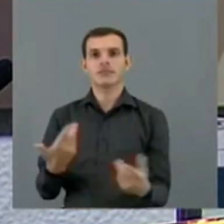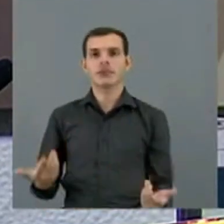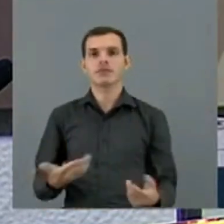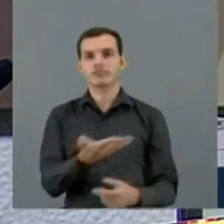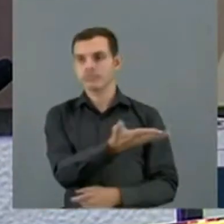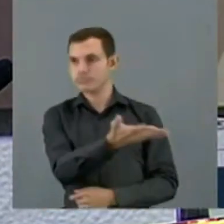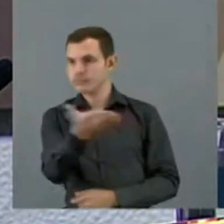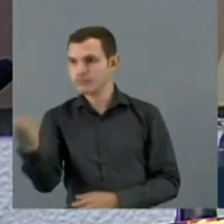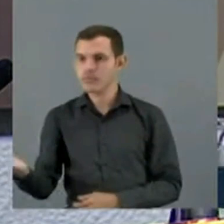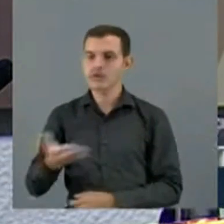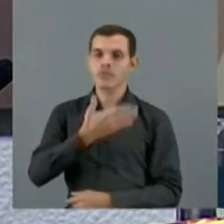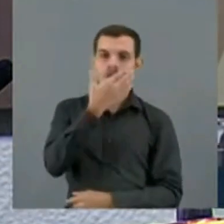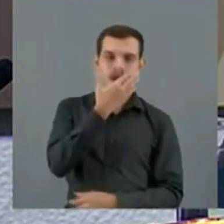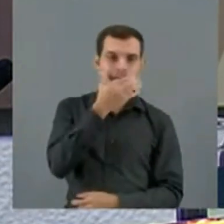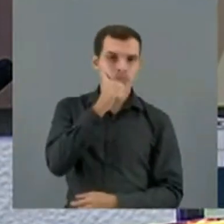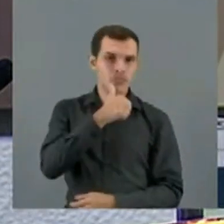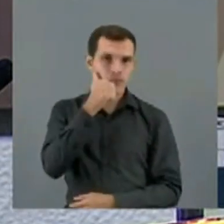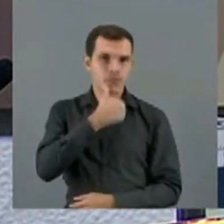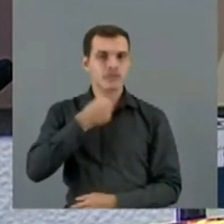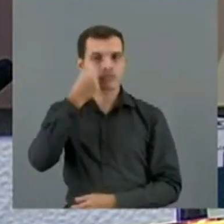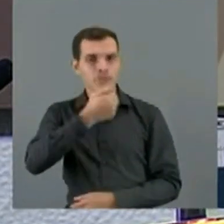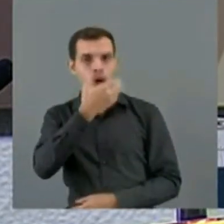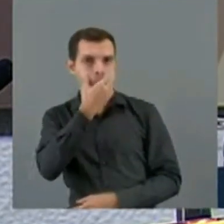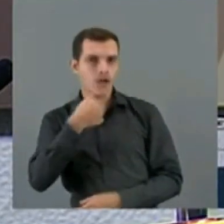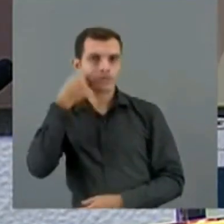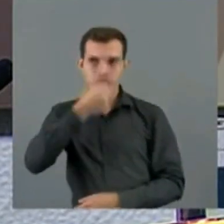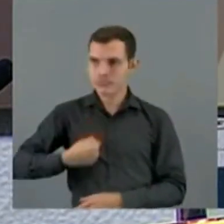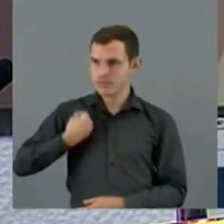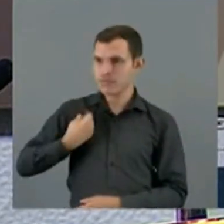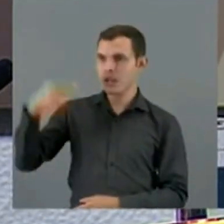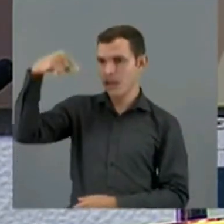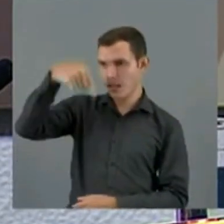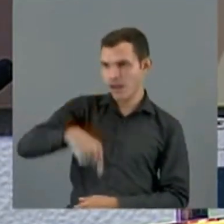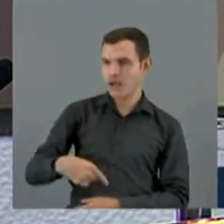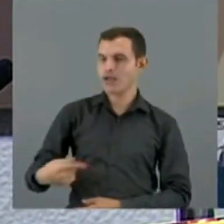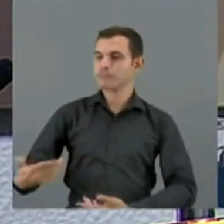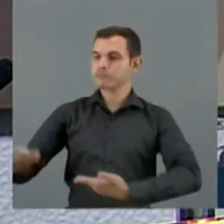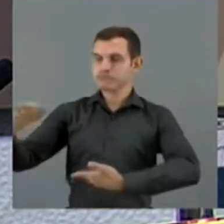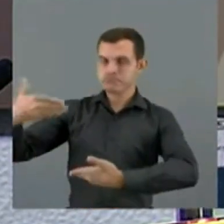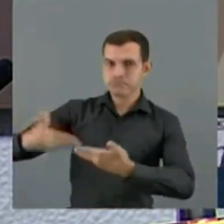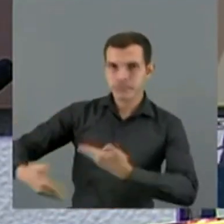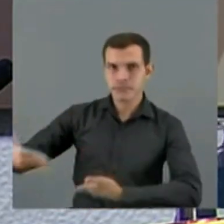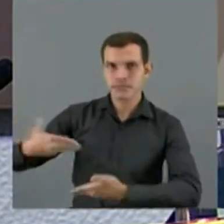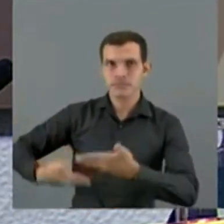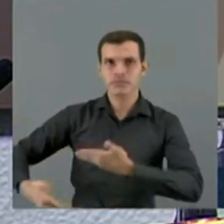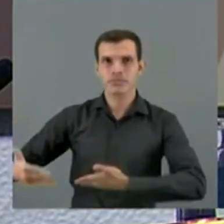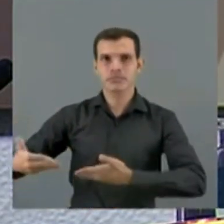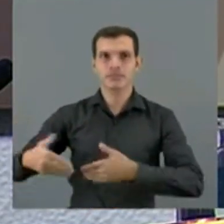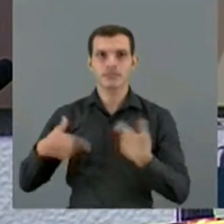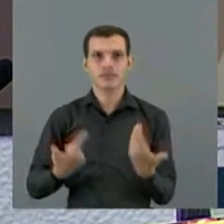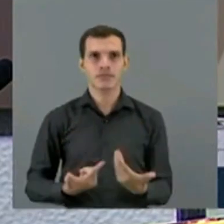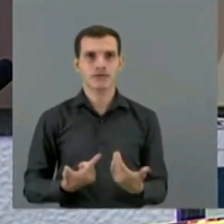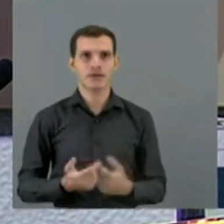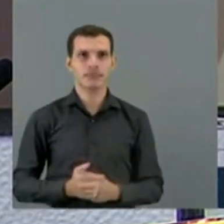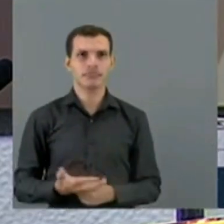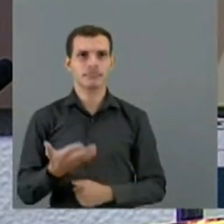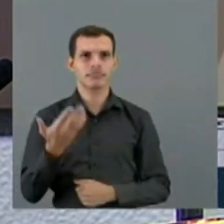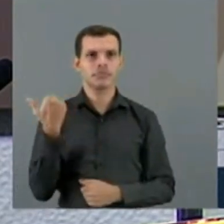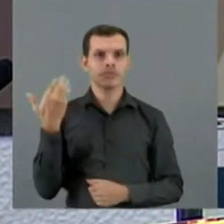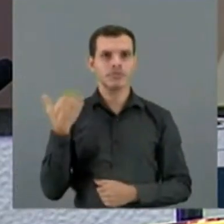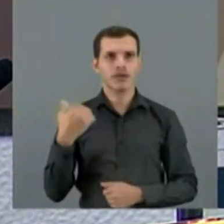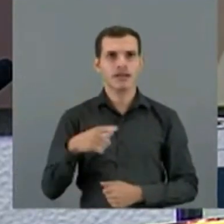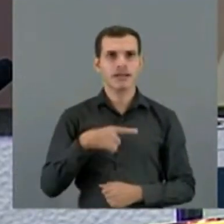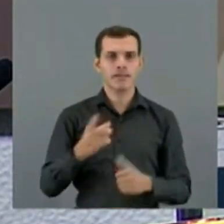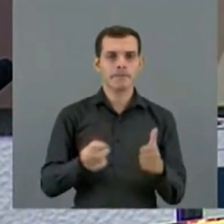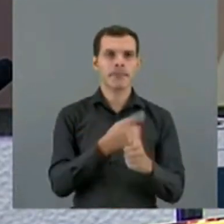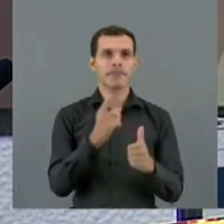senhoras senadoras e que todos os senadores aqui presentes me dispensaram. Eu, desde o primeiro dia que comecei a